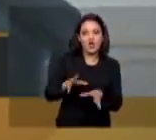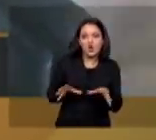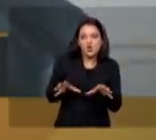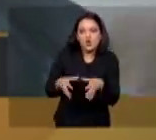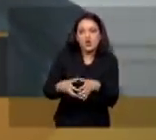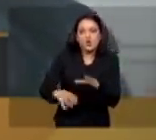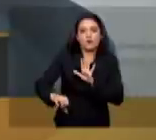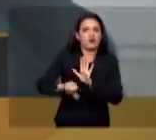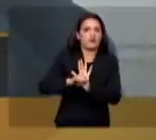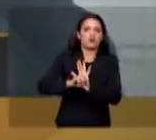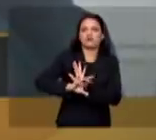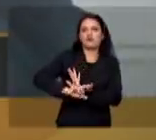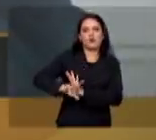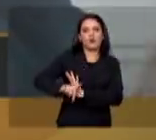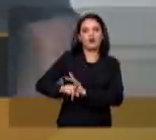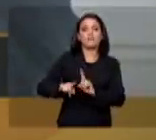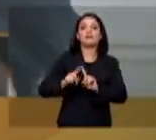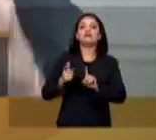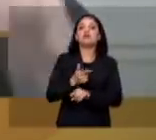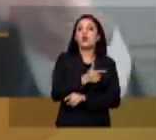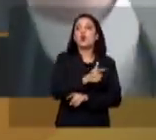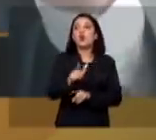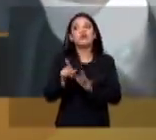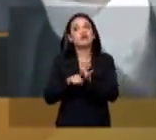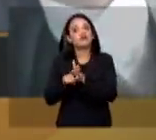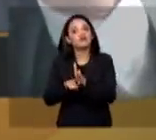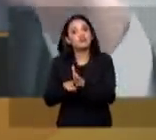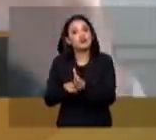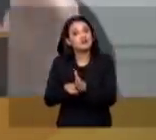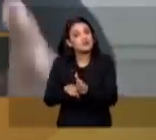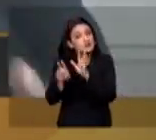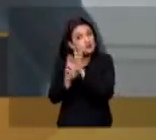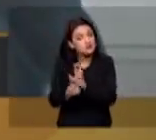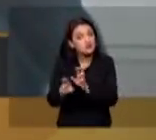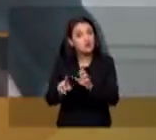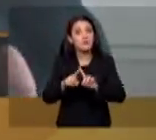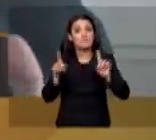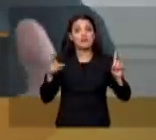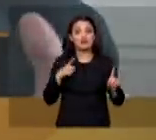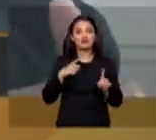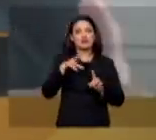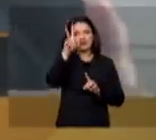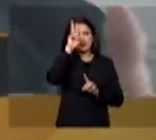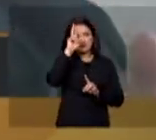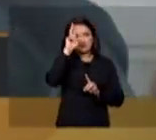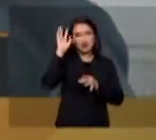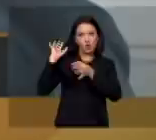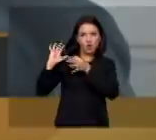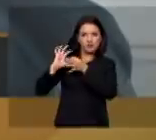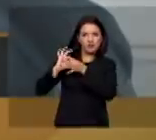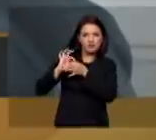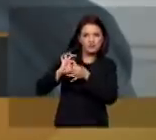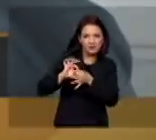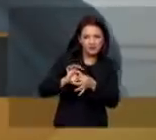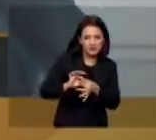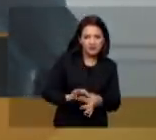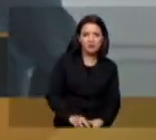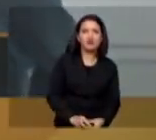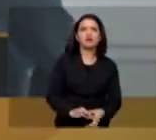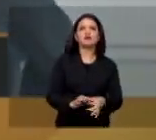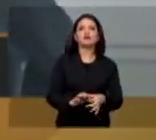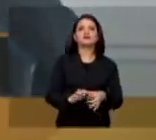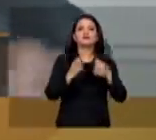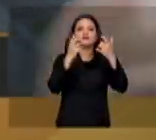há outras investigações em relação a isso. Depois dessa narrativa toda, para contextualizar,